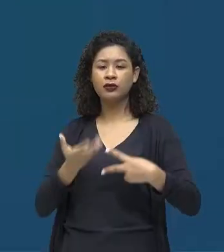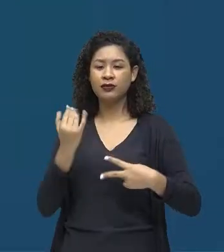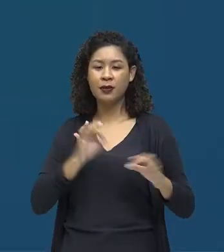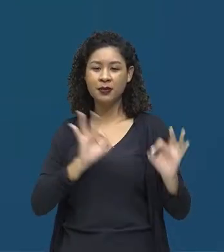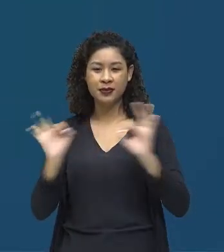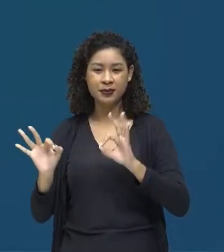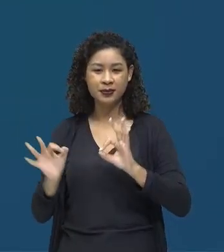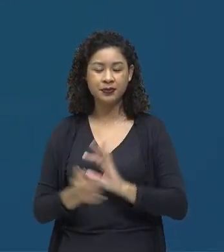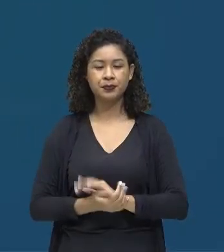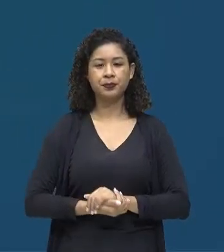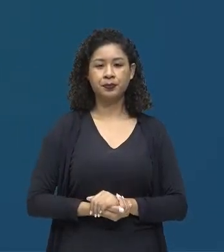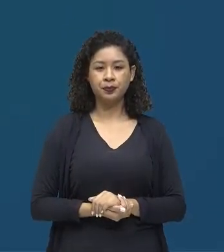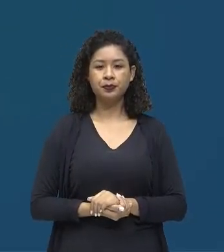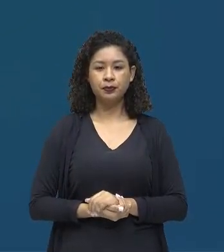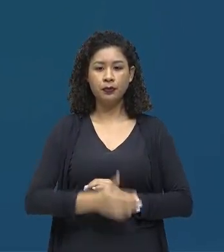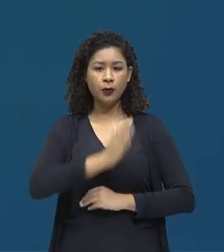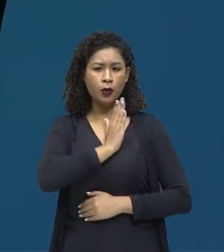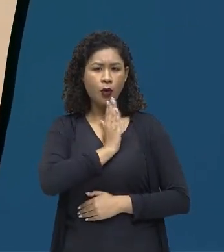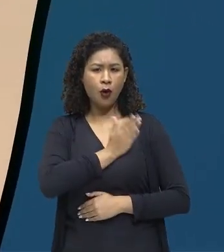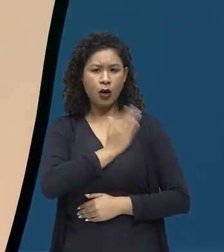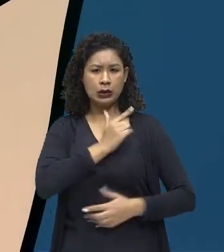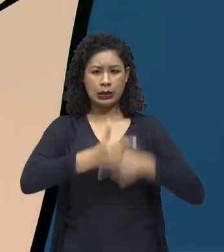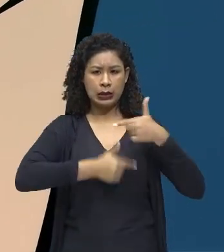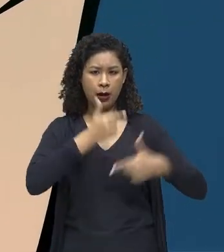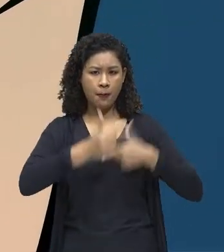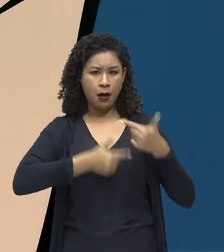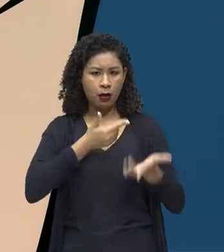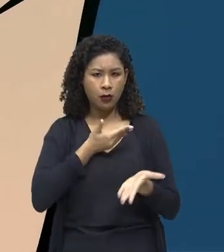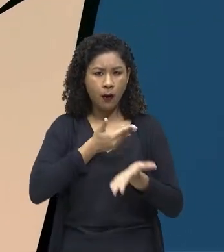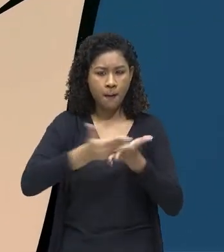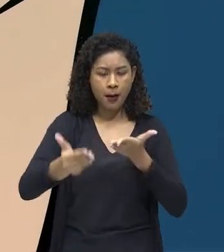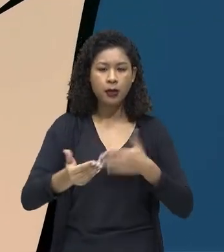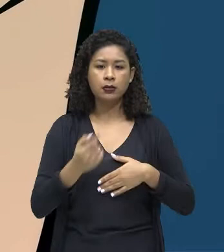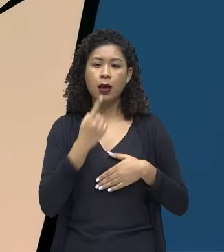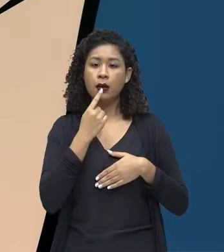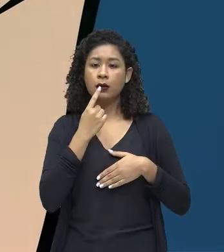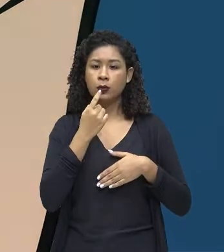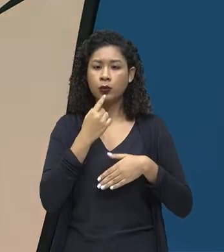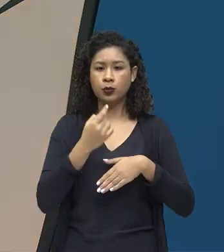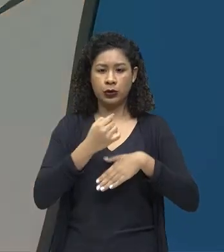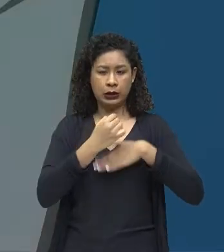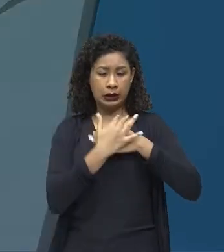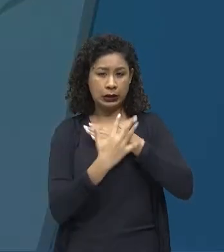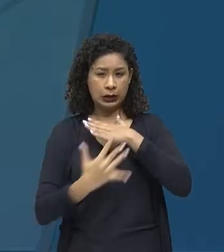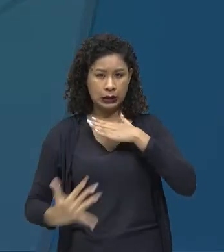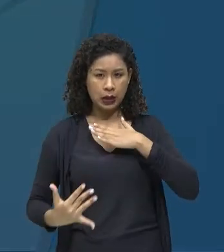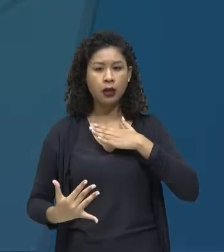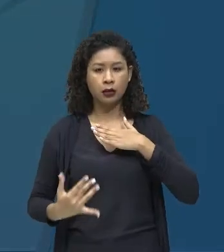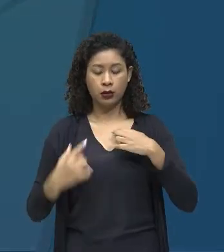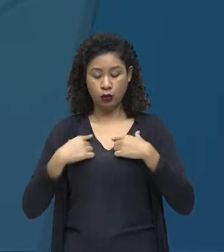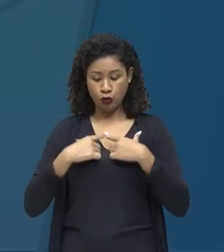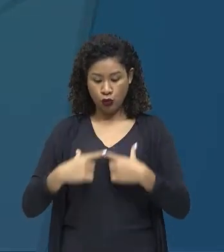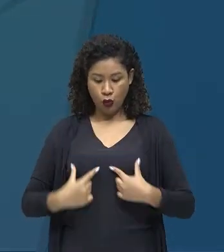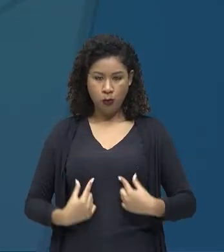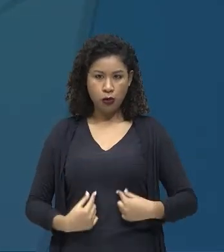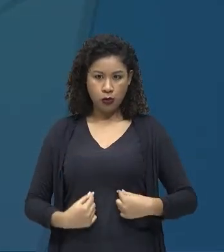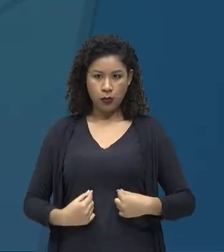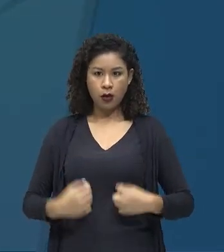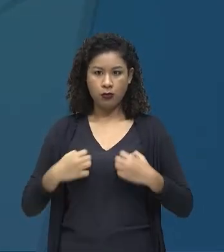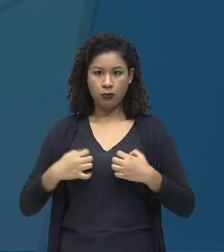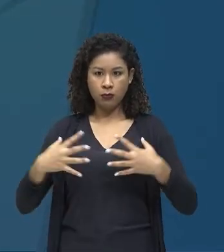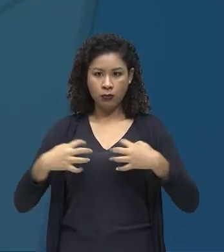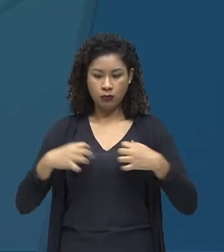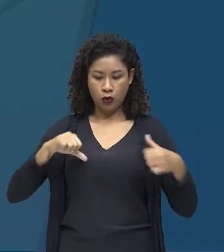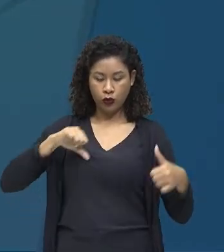A função do coração começa quando o sangue oxigenado é carregado dos pulmões para o átrio esquerdo do coração